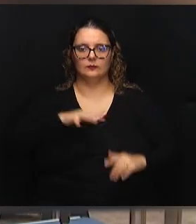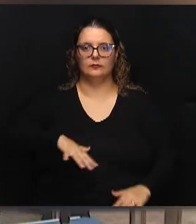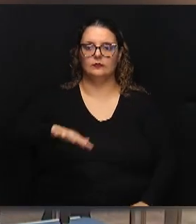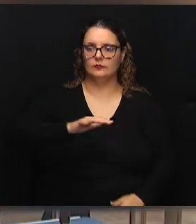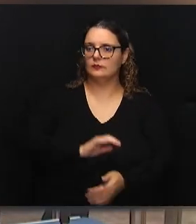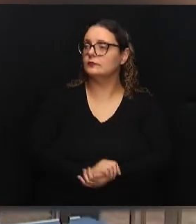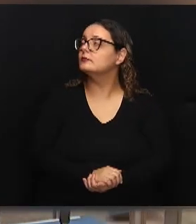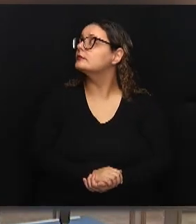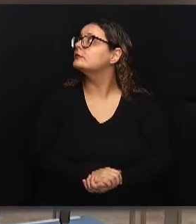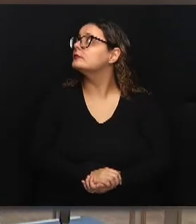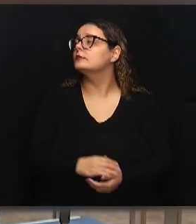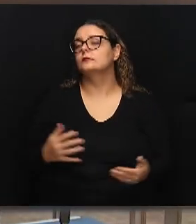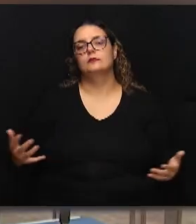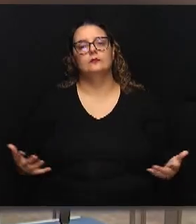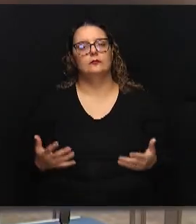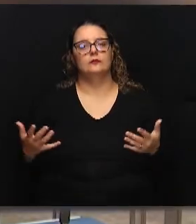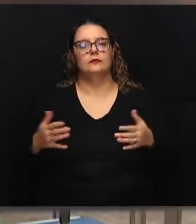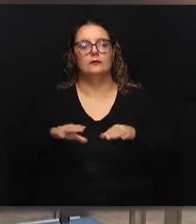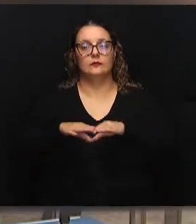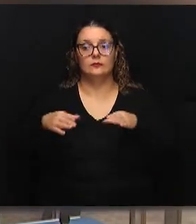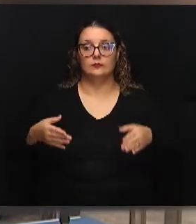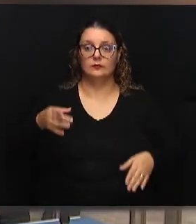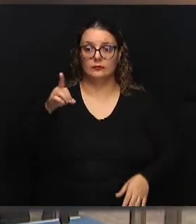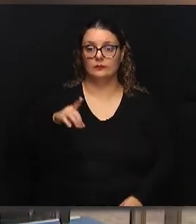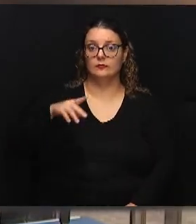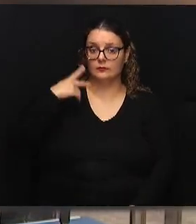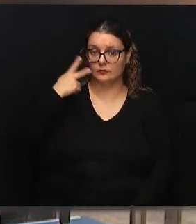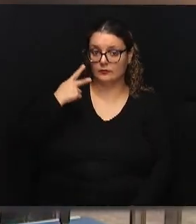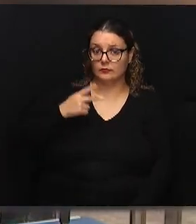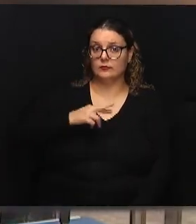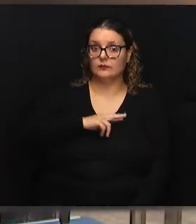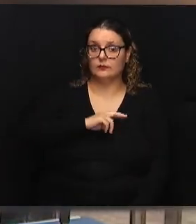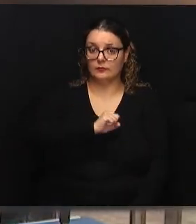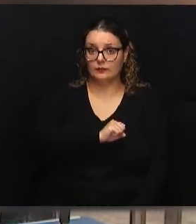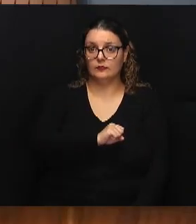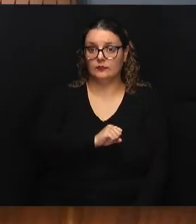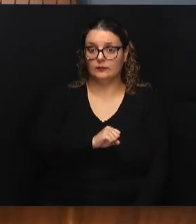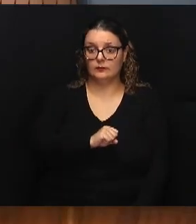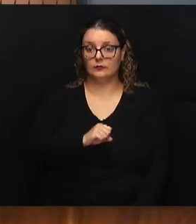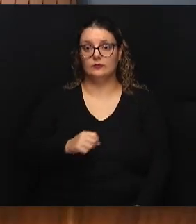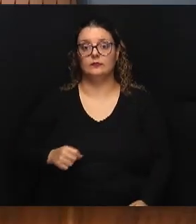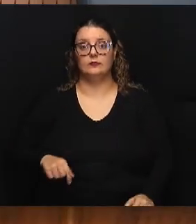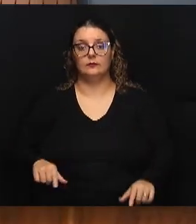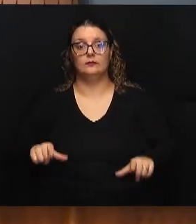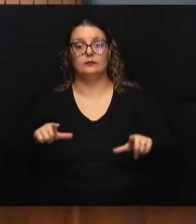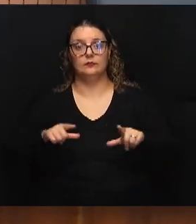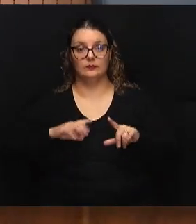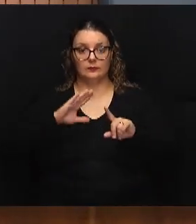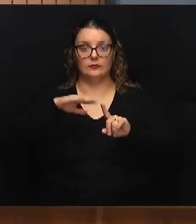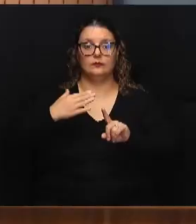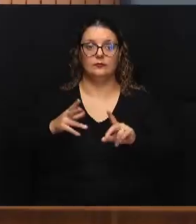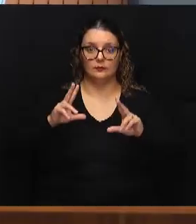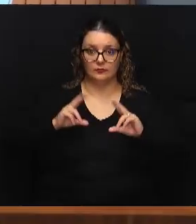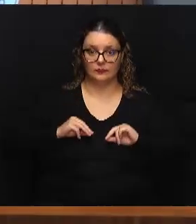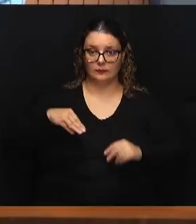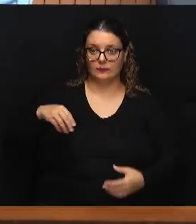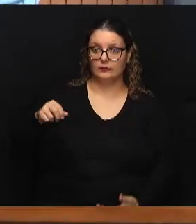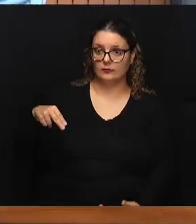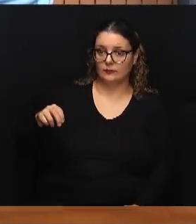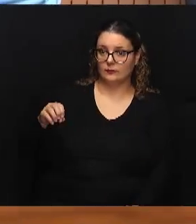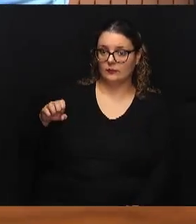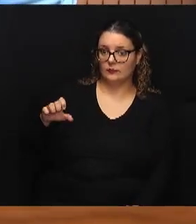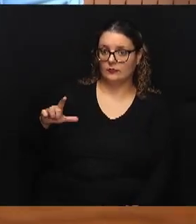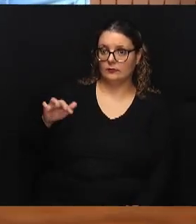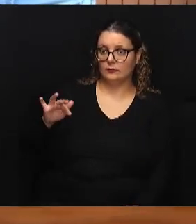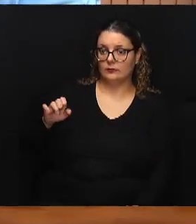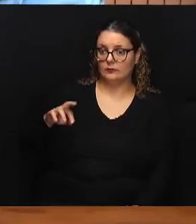Por iniciativa da mesa diretora, o vereador Luiz Rossini entregou o diploma de honra ao mérito Manuel Ferraz de Campos Sales